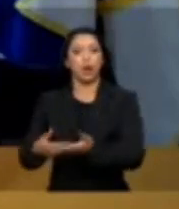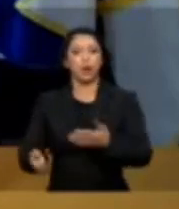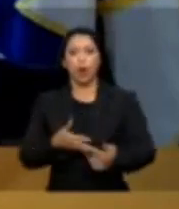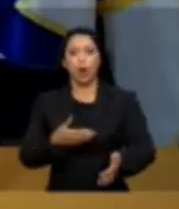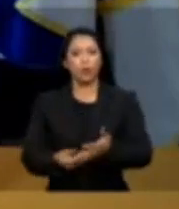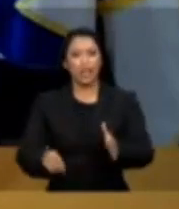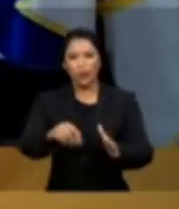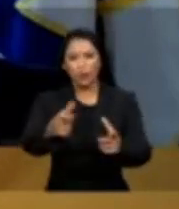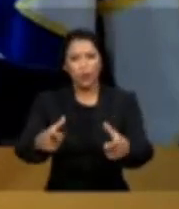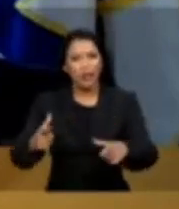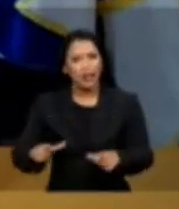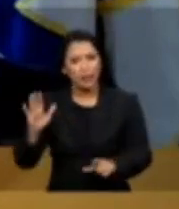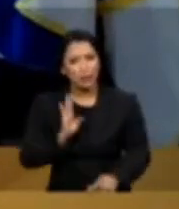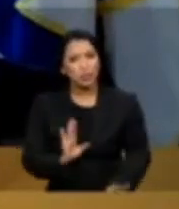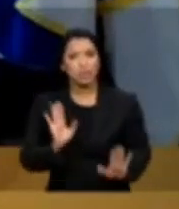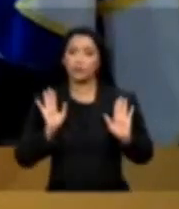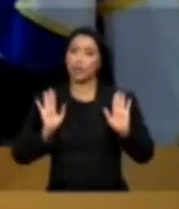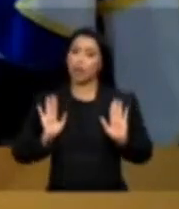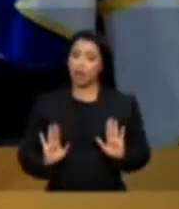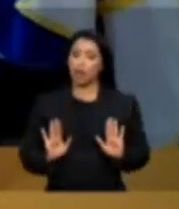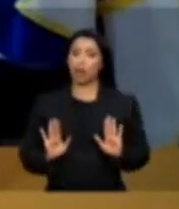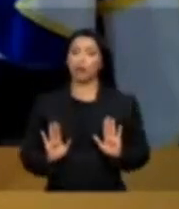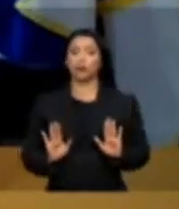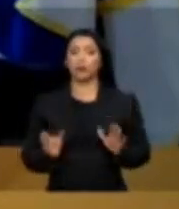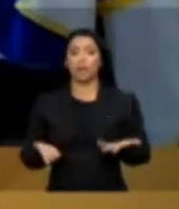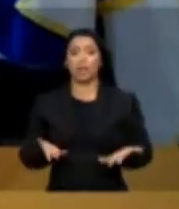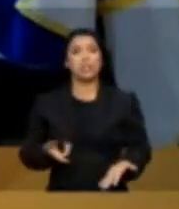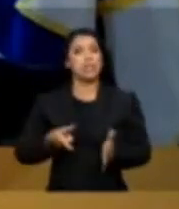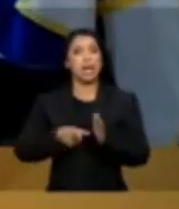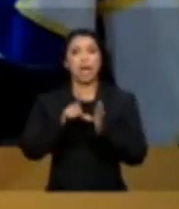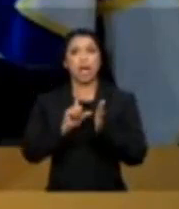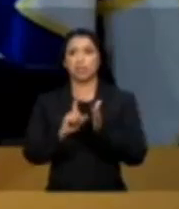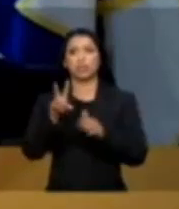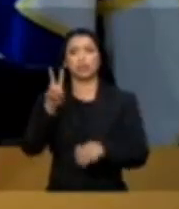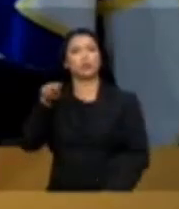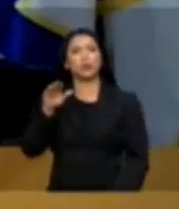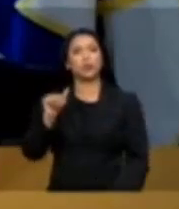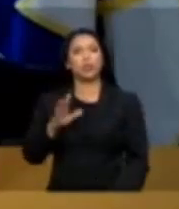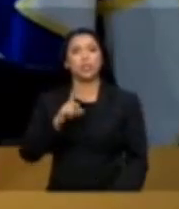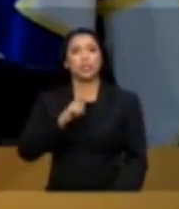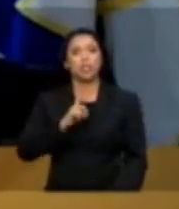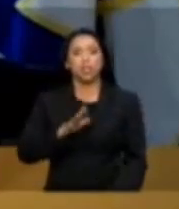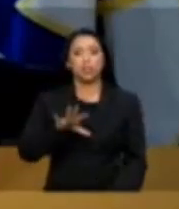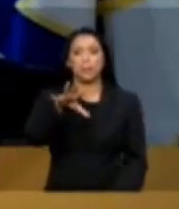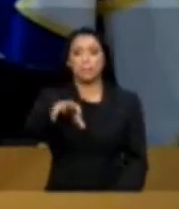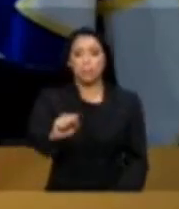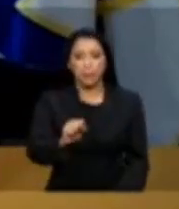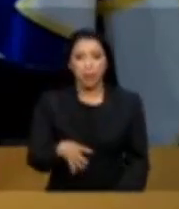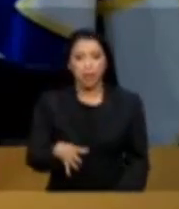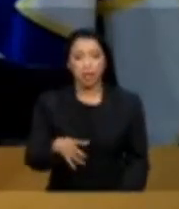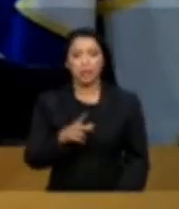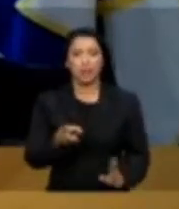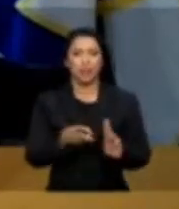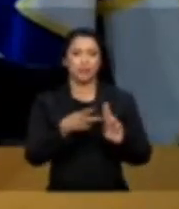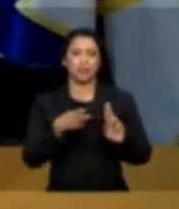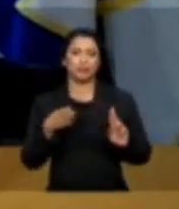no Brasil, sobretudo as que jamais ocuparam ou de ocupação indígena